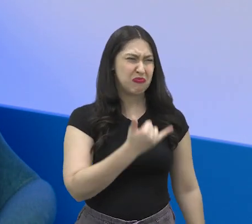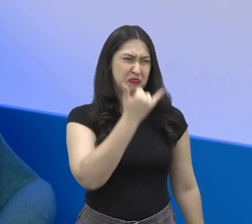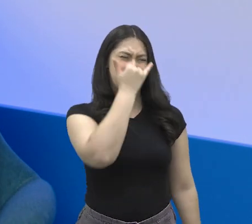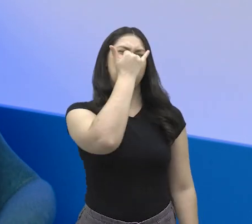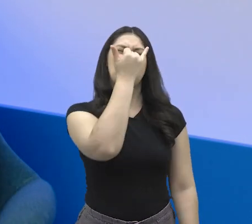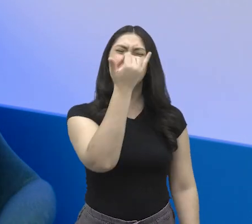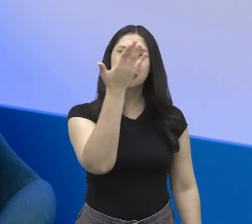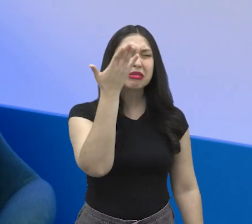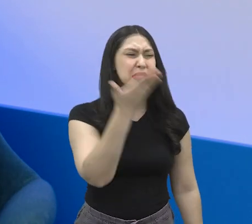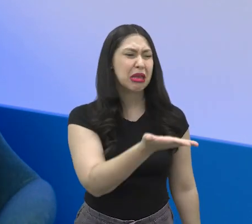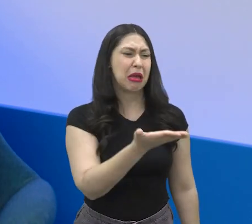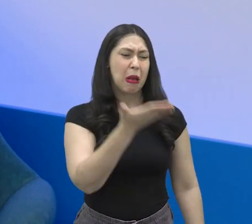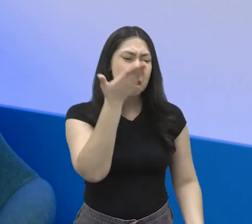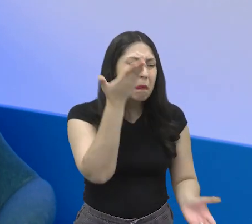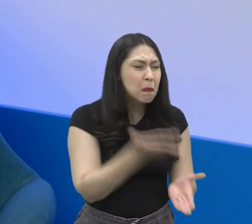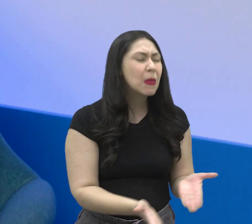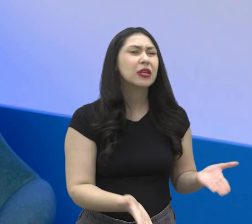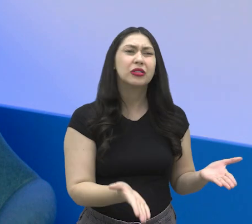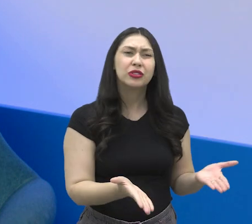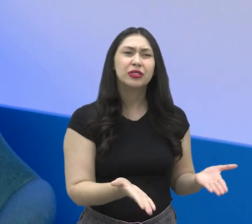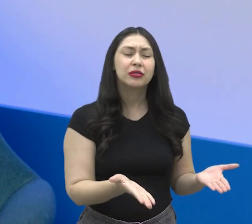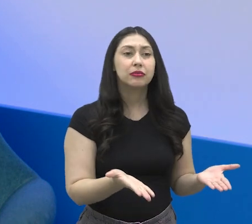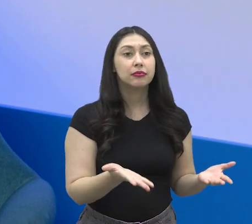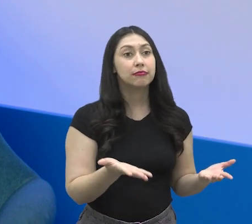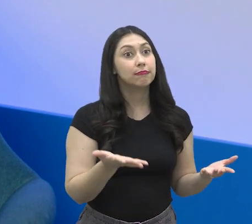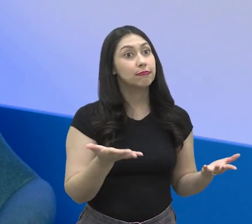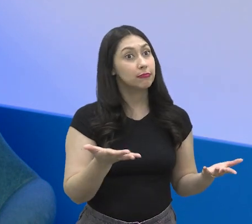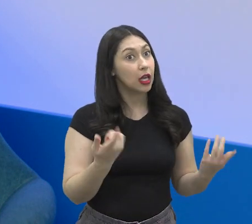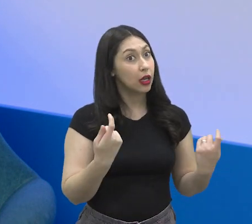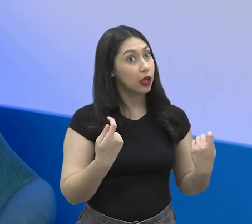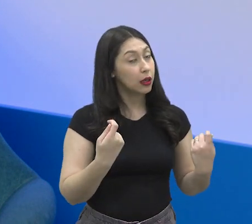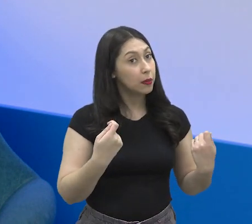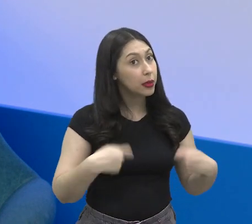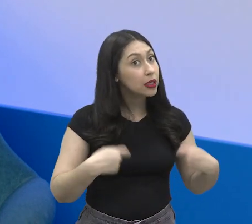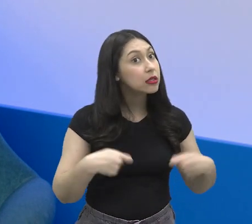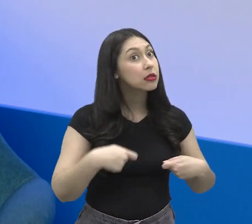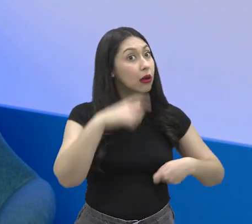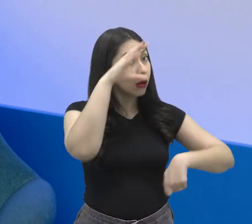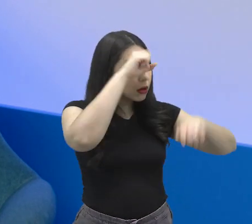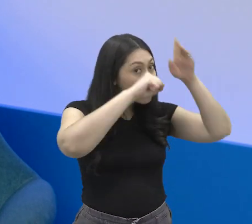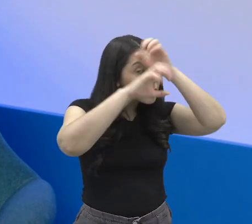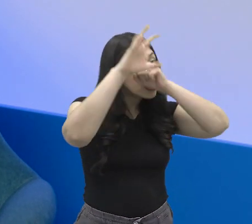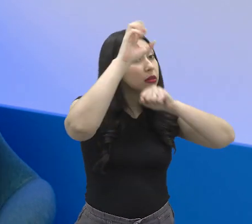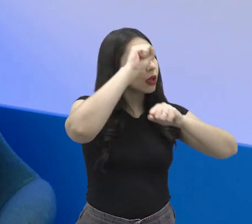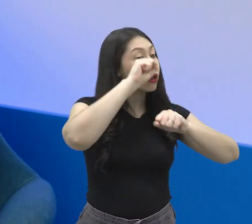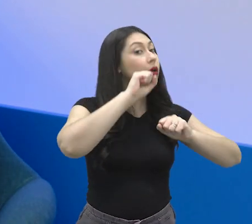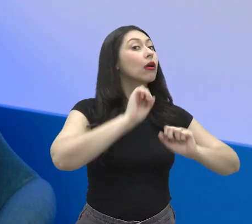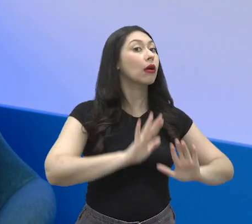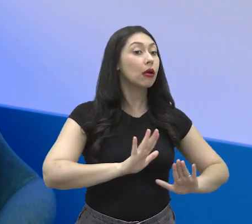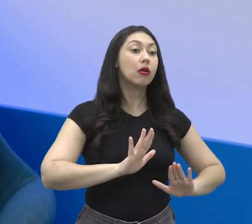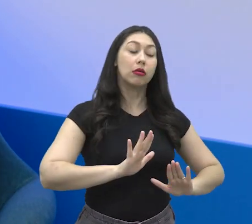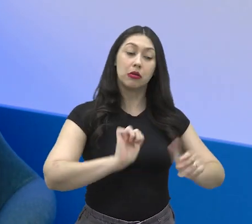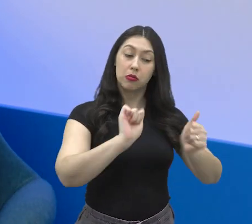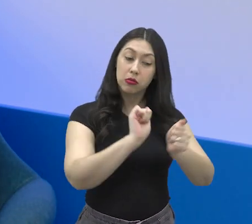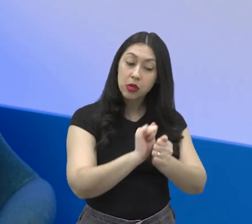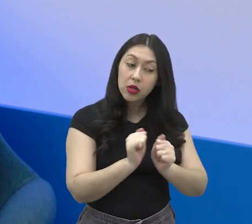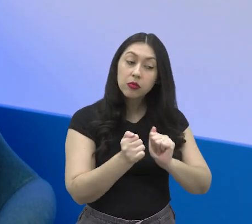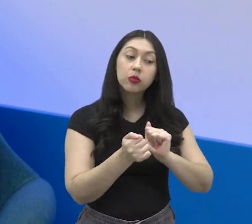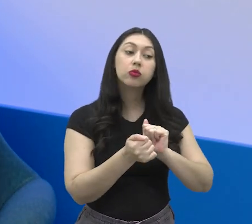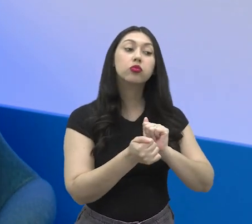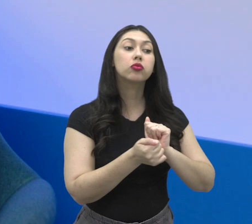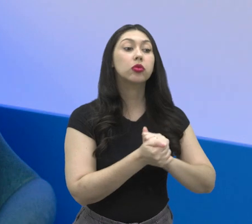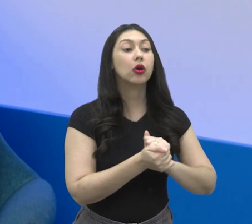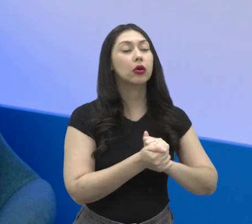frustração, né? Do perder, quando envolve a parte competitiva, é importante também. Porque vai meio que calejando, né? Você